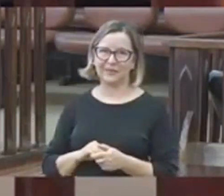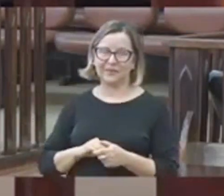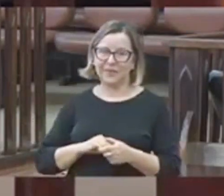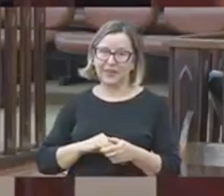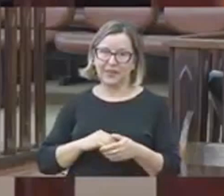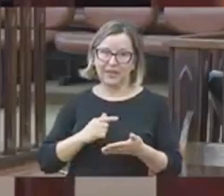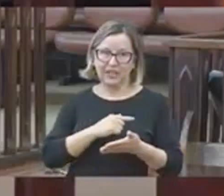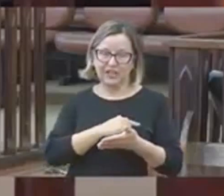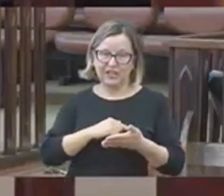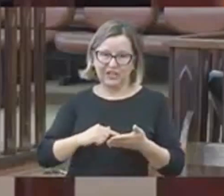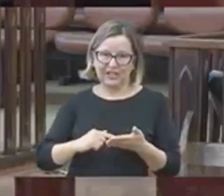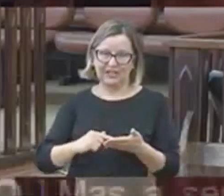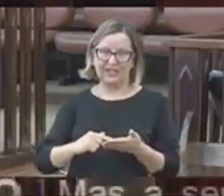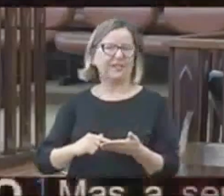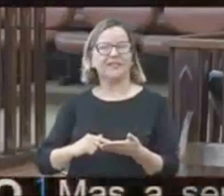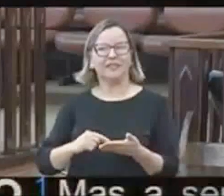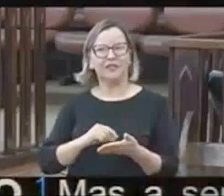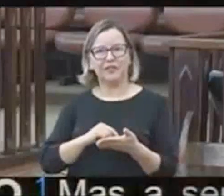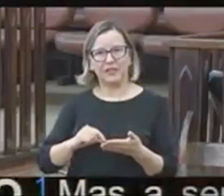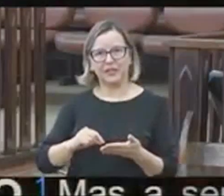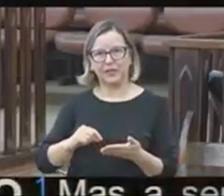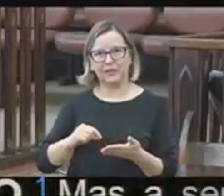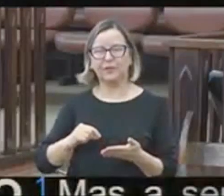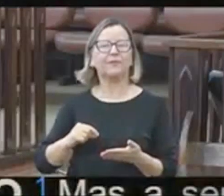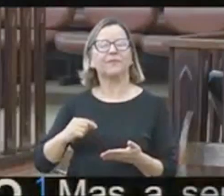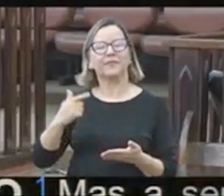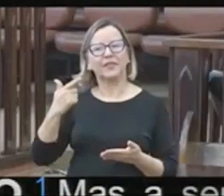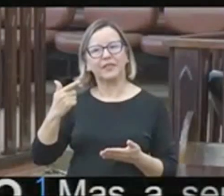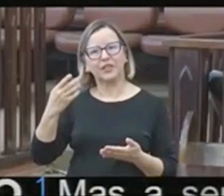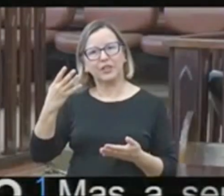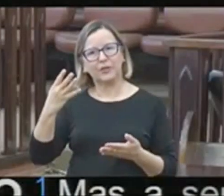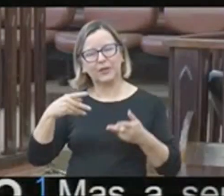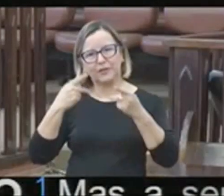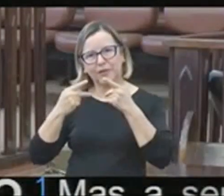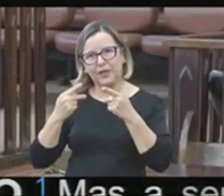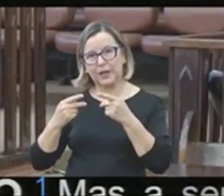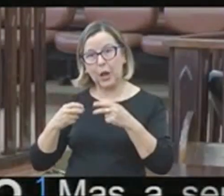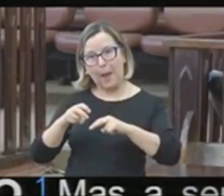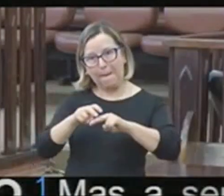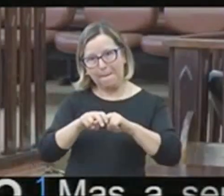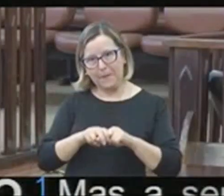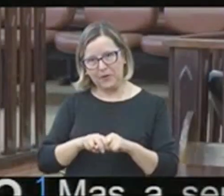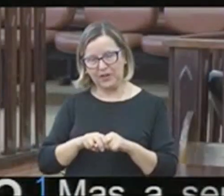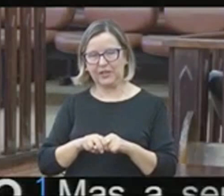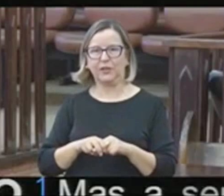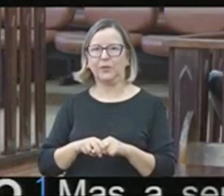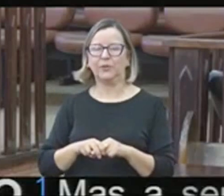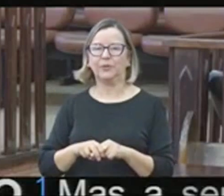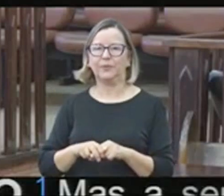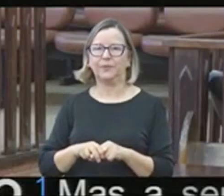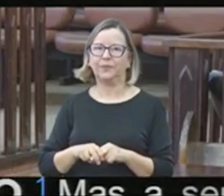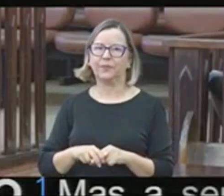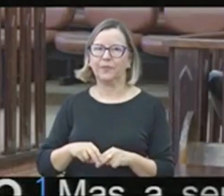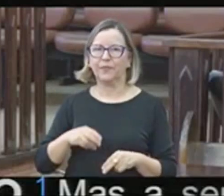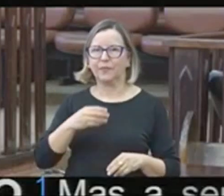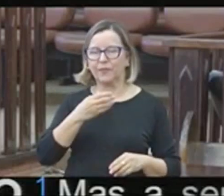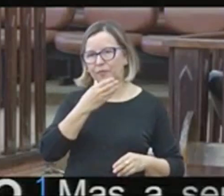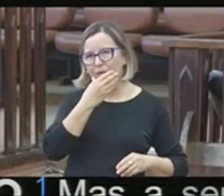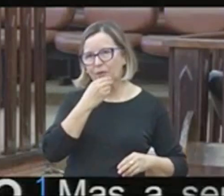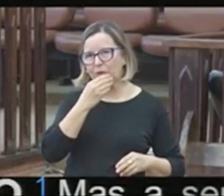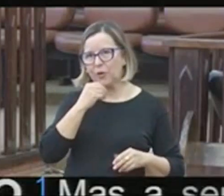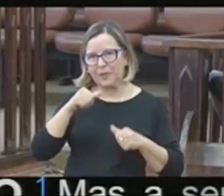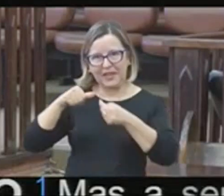versículo 24, que diz: por isso, deixa o homem pai e mãe e se une à sua